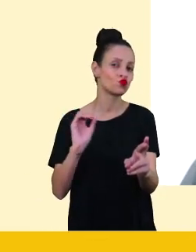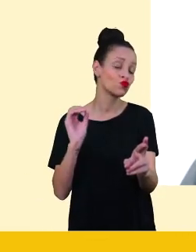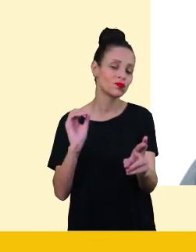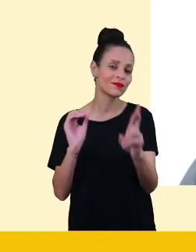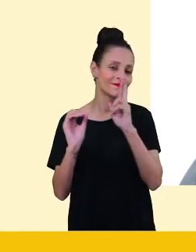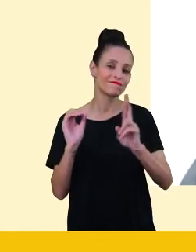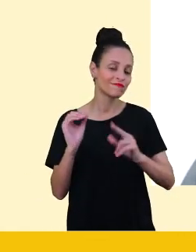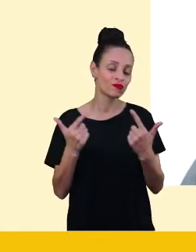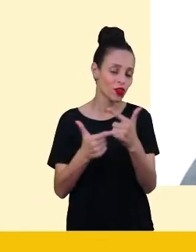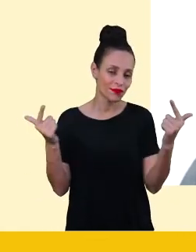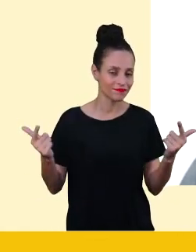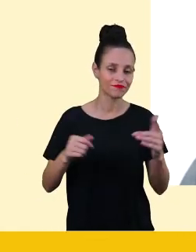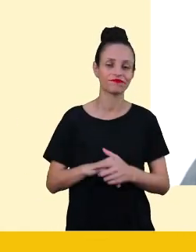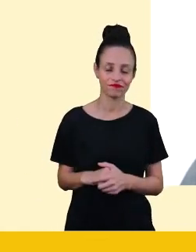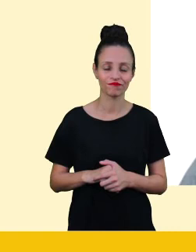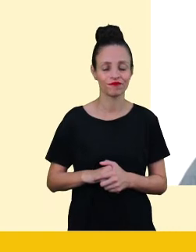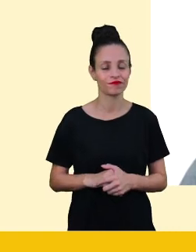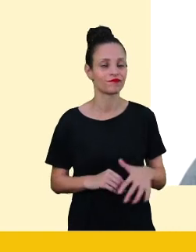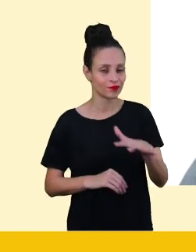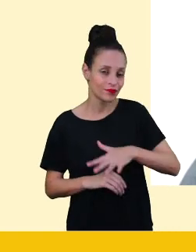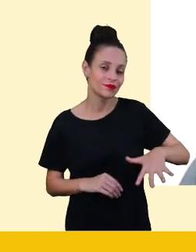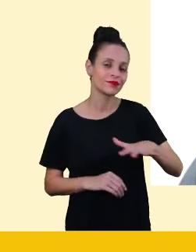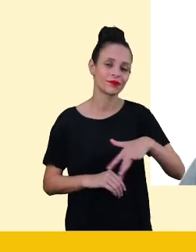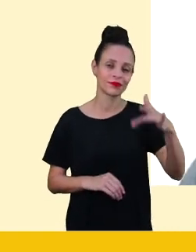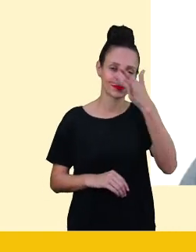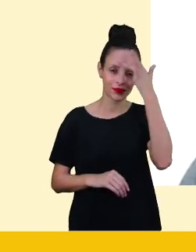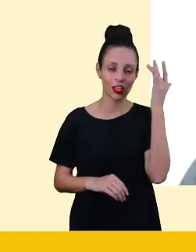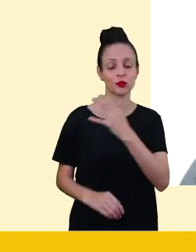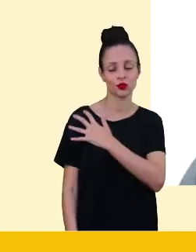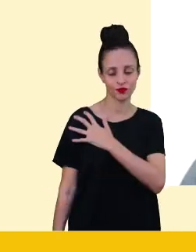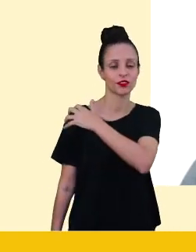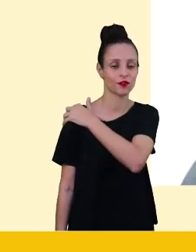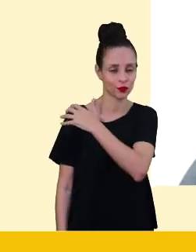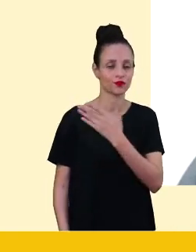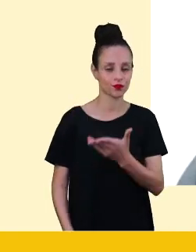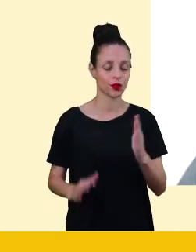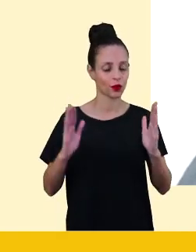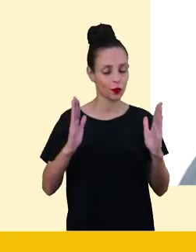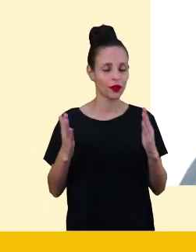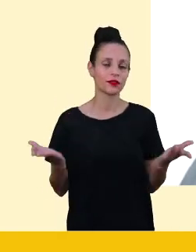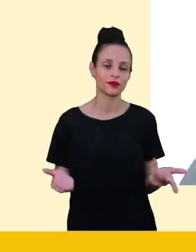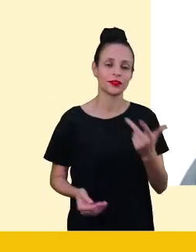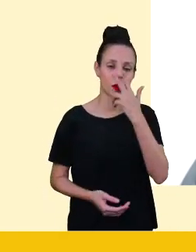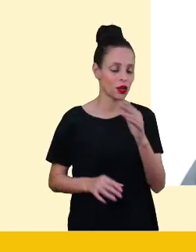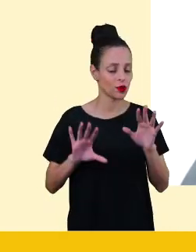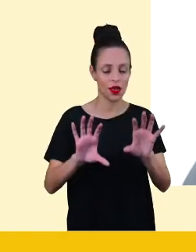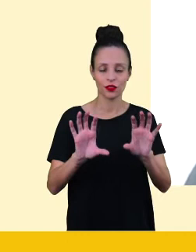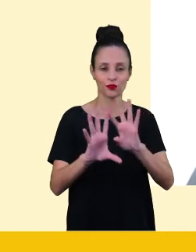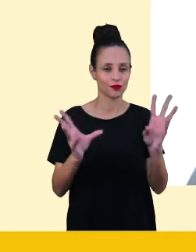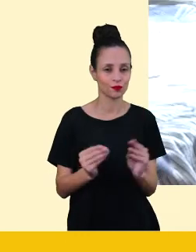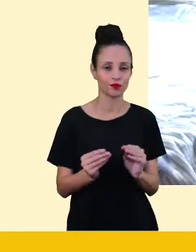buscando dentro do pessoal que serviu, né? Então, acho que é isso,